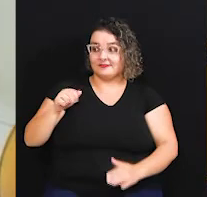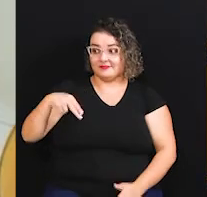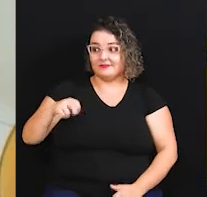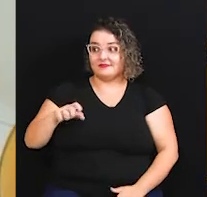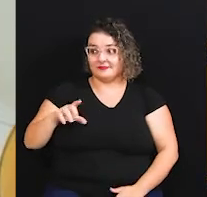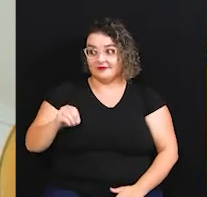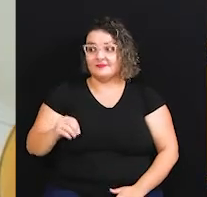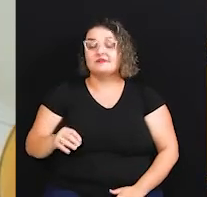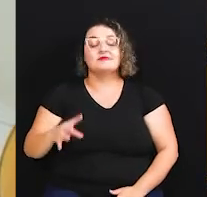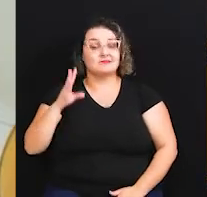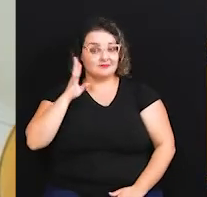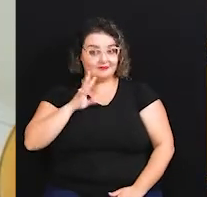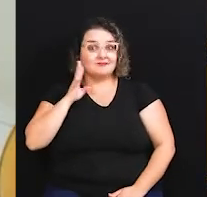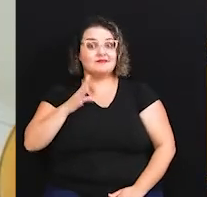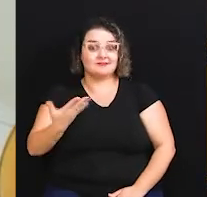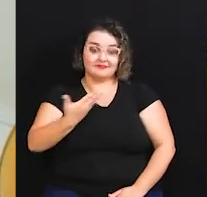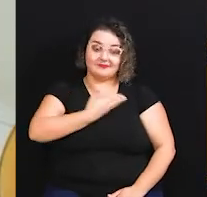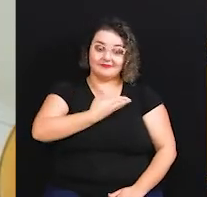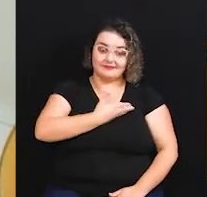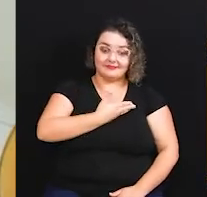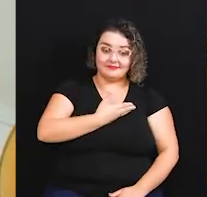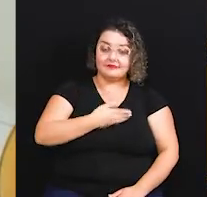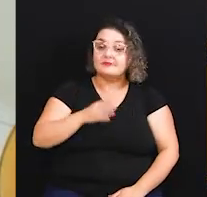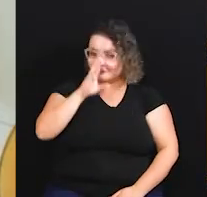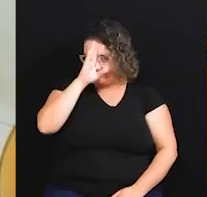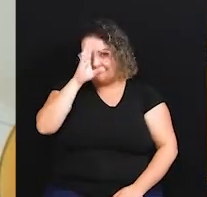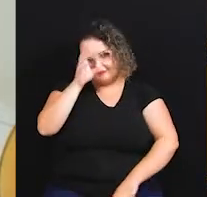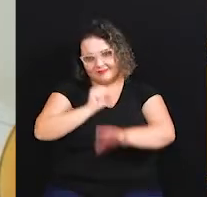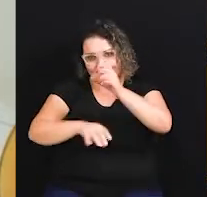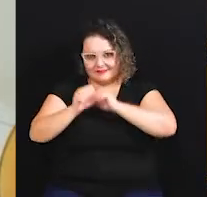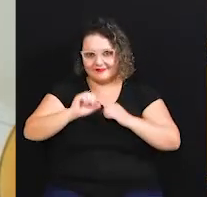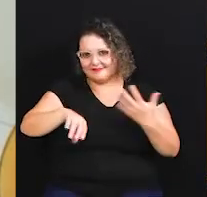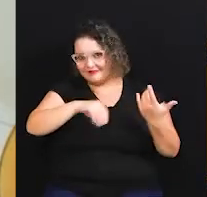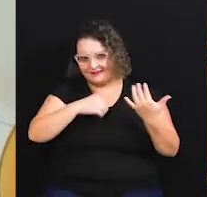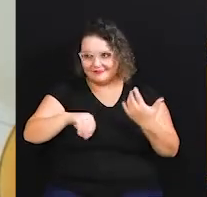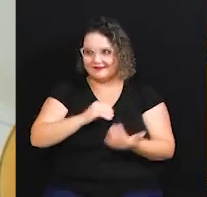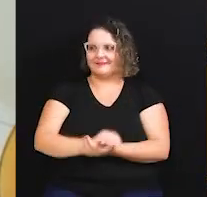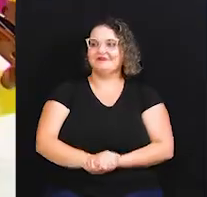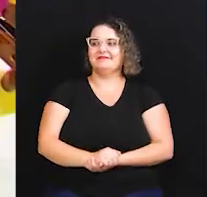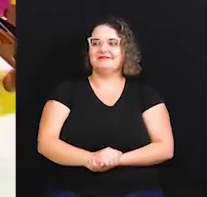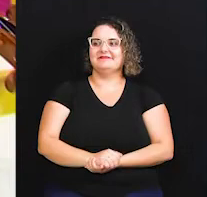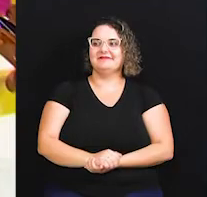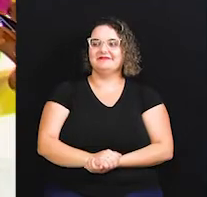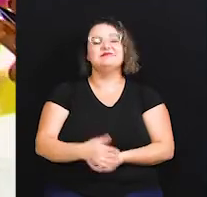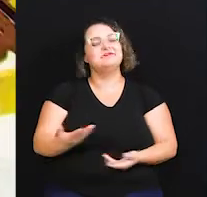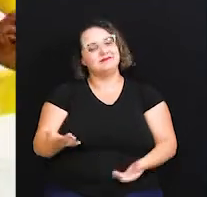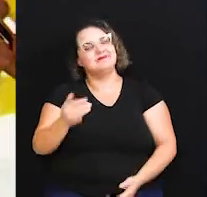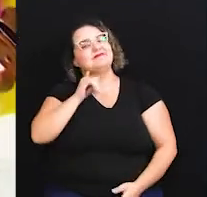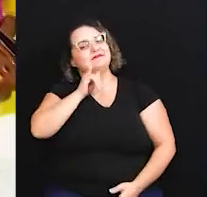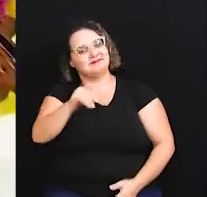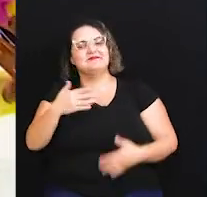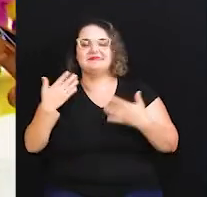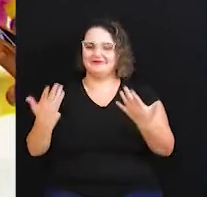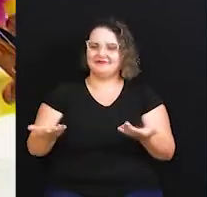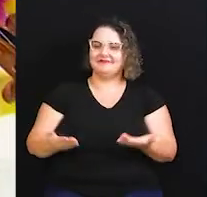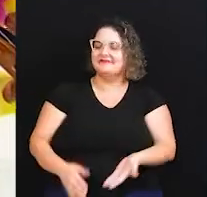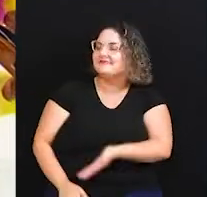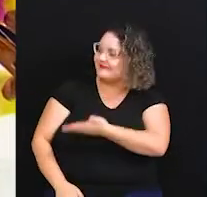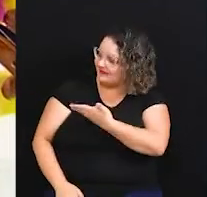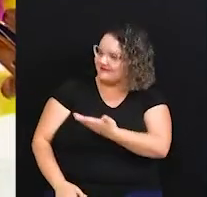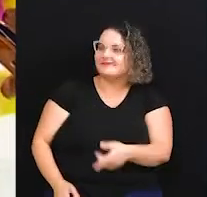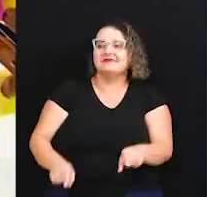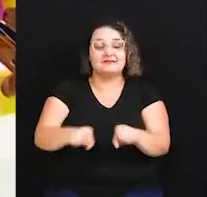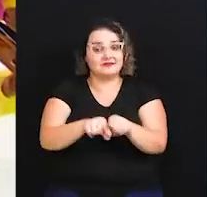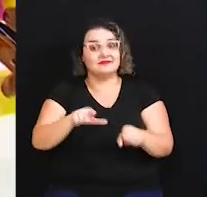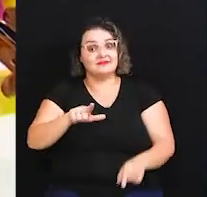Anelo, porque é um espaço muito legal para conhecer amigos e para principalmente aprender a tocar. O recado da Yasmin está dado, assim